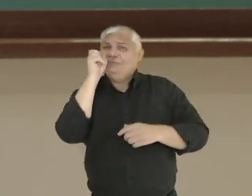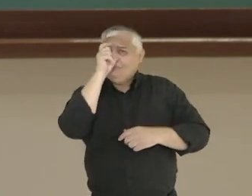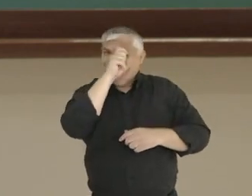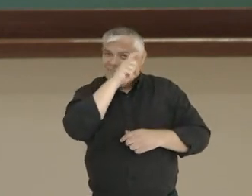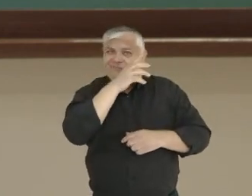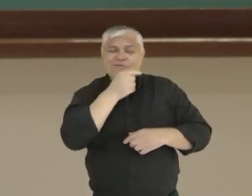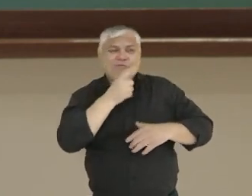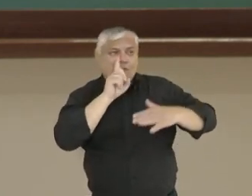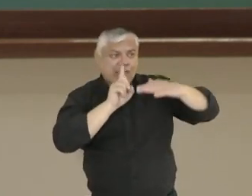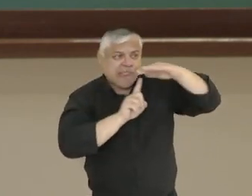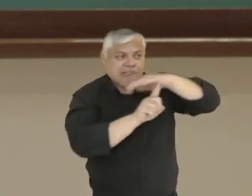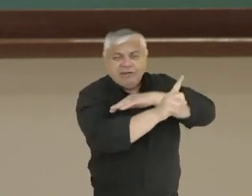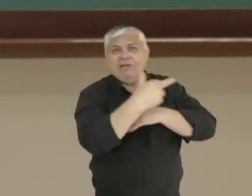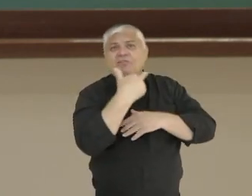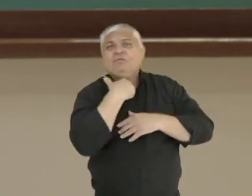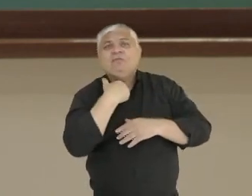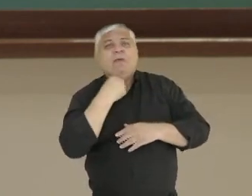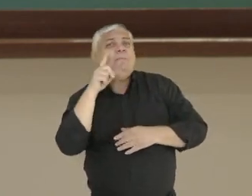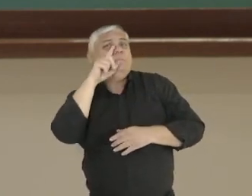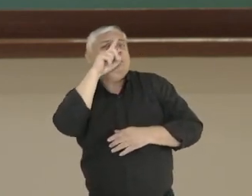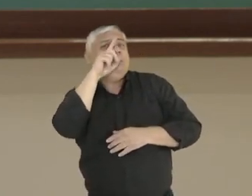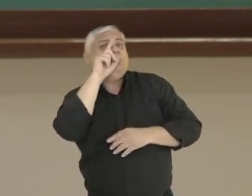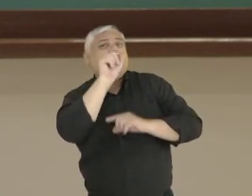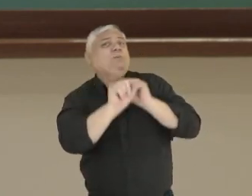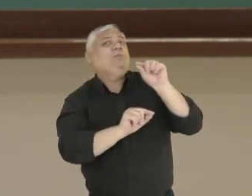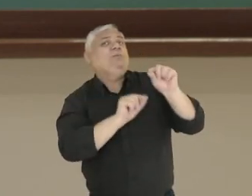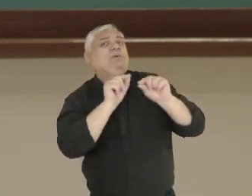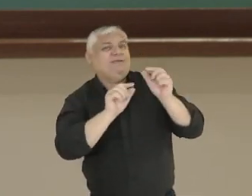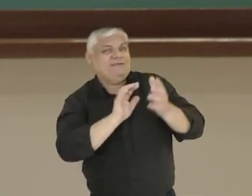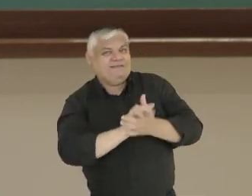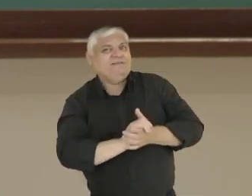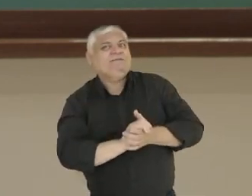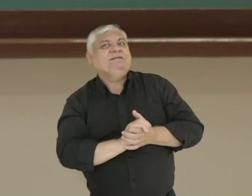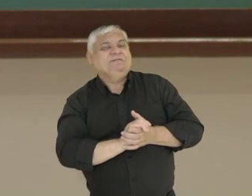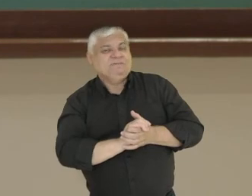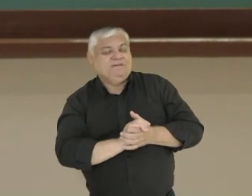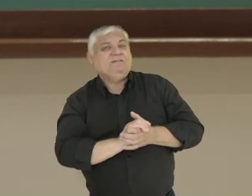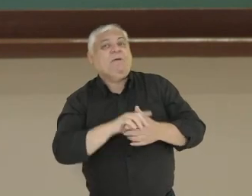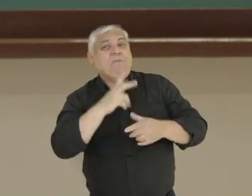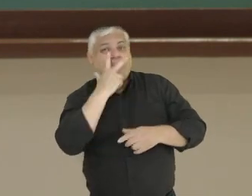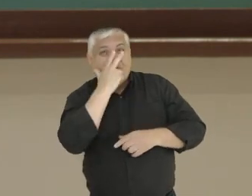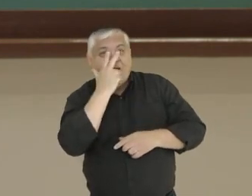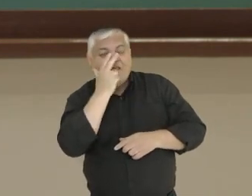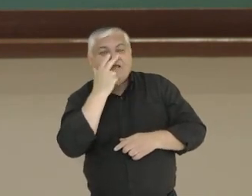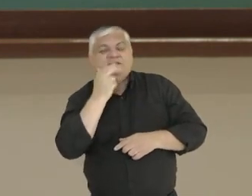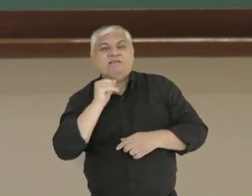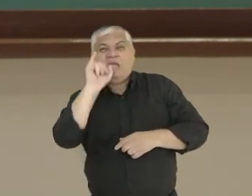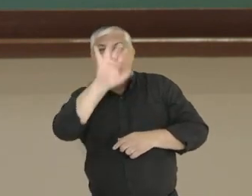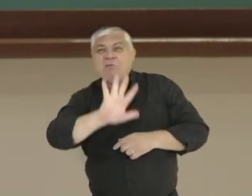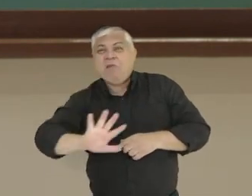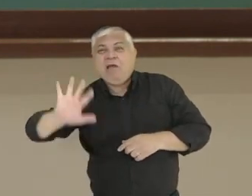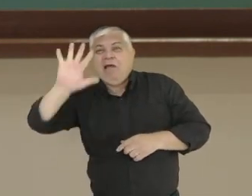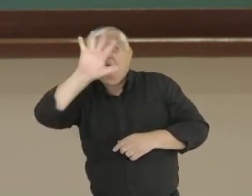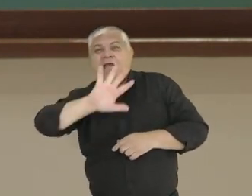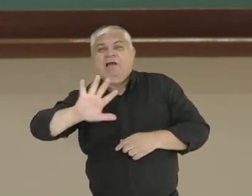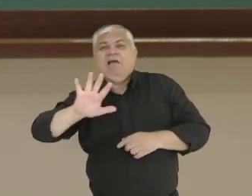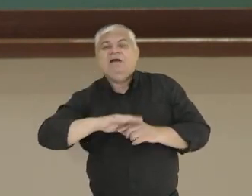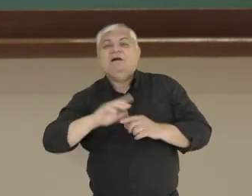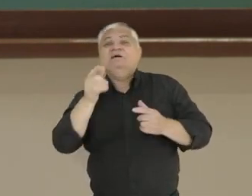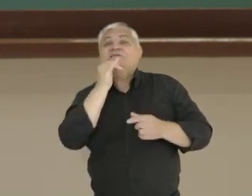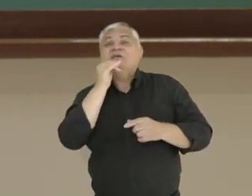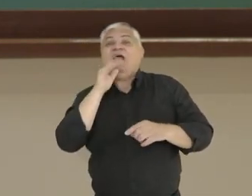também perigoso dependendo do que se quer analisar, fazendo com que as imagens obtidas por meio dos satélites acabem